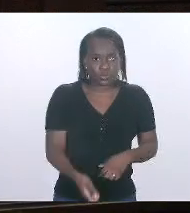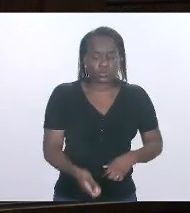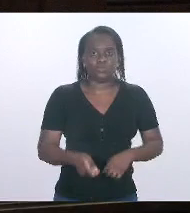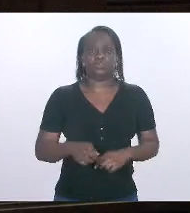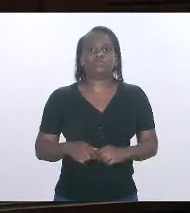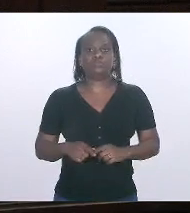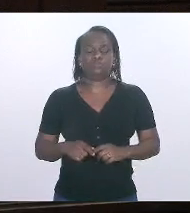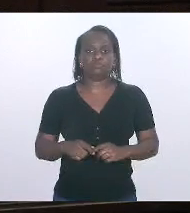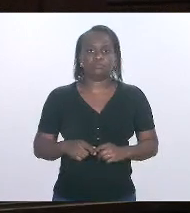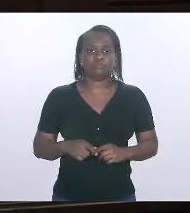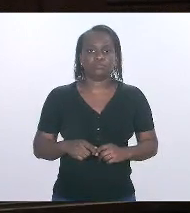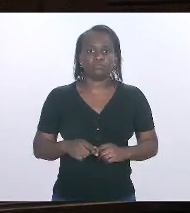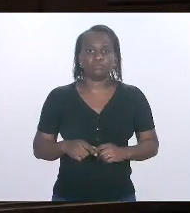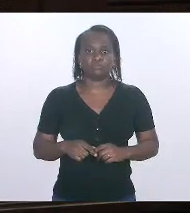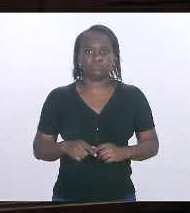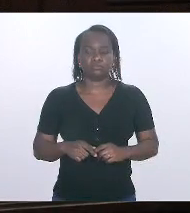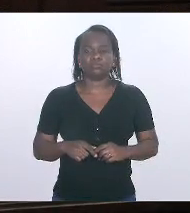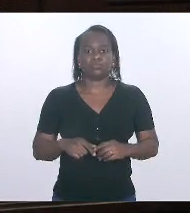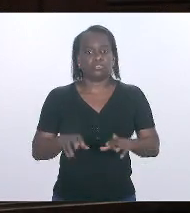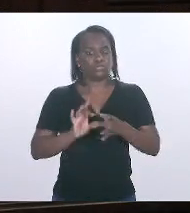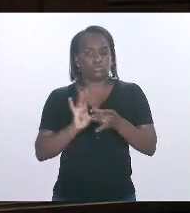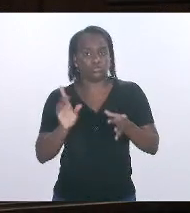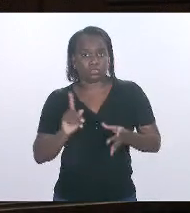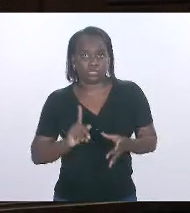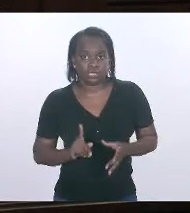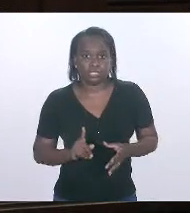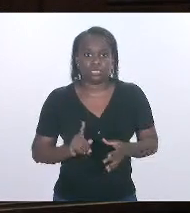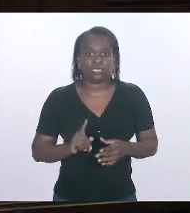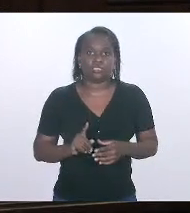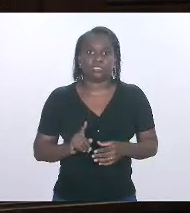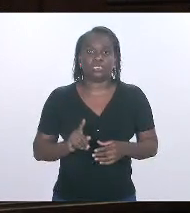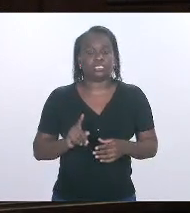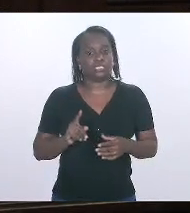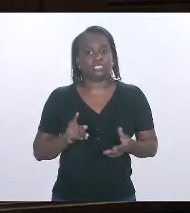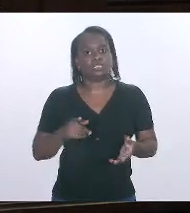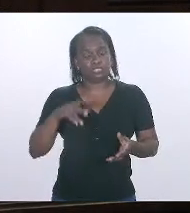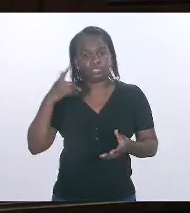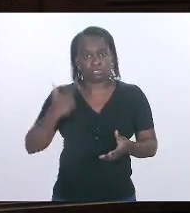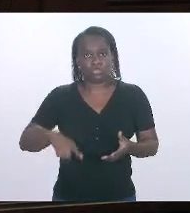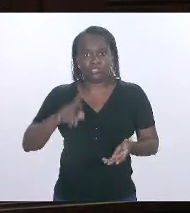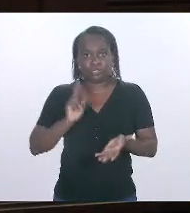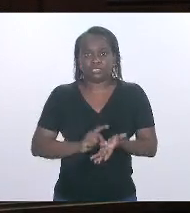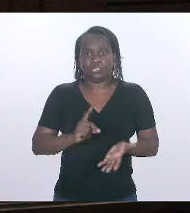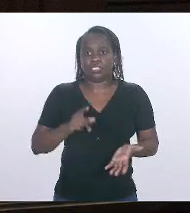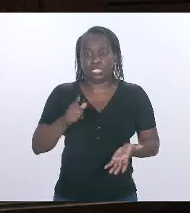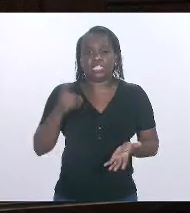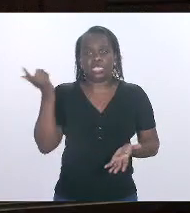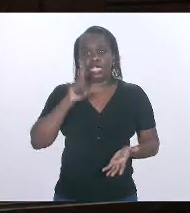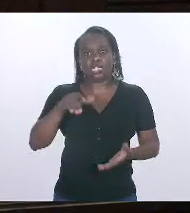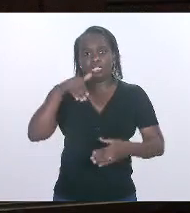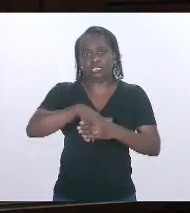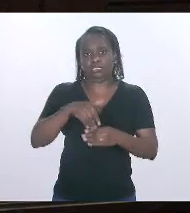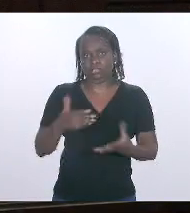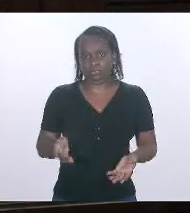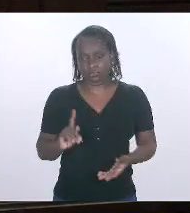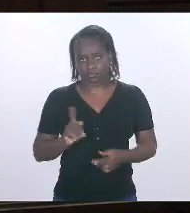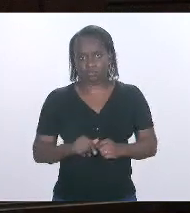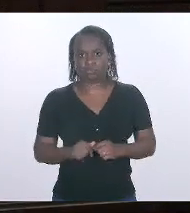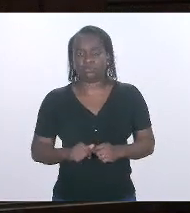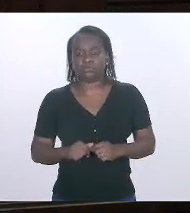justa e não deixe com que realmente dê a ele a eleição